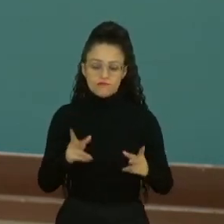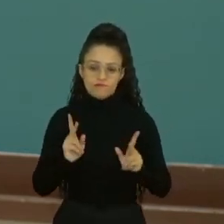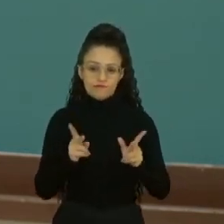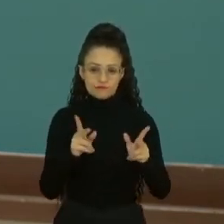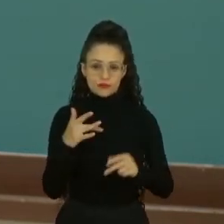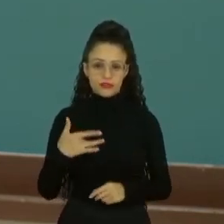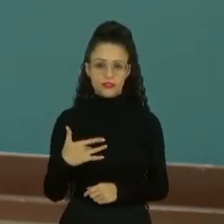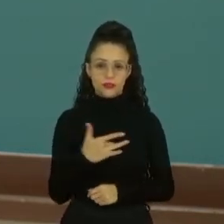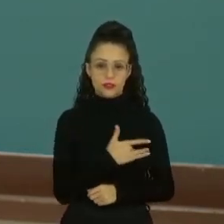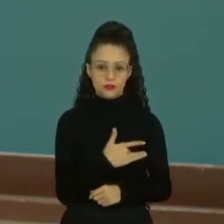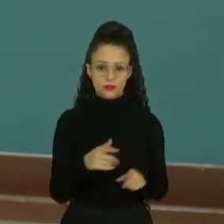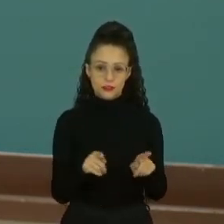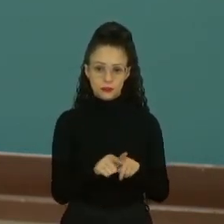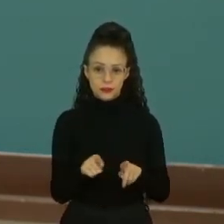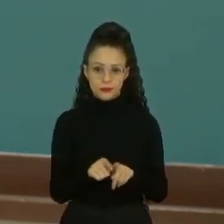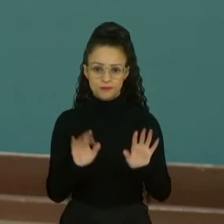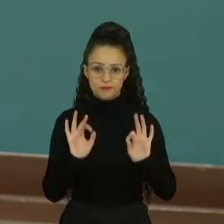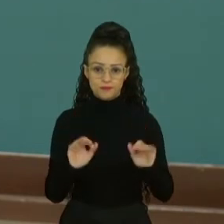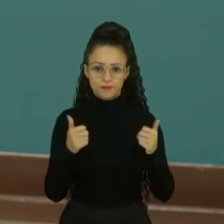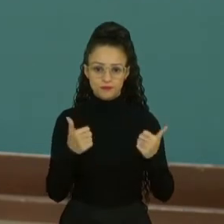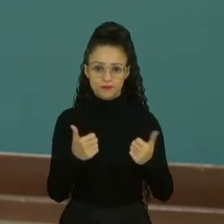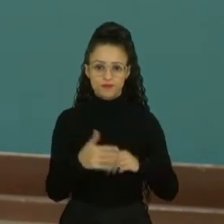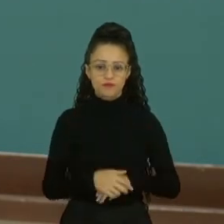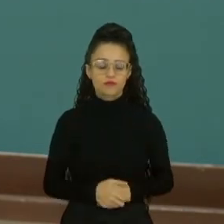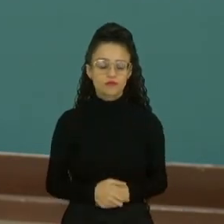ali saudável também, né? Beleza?